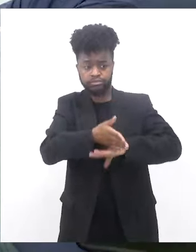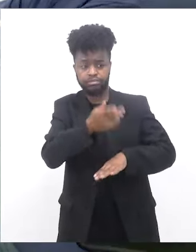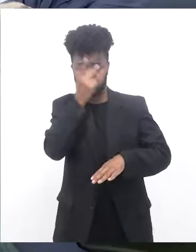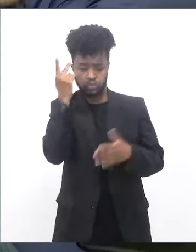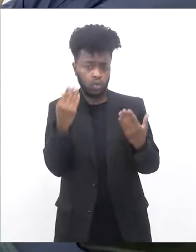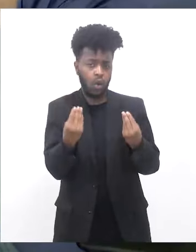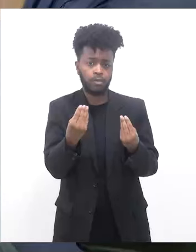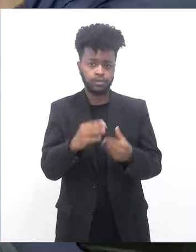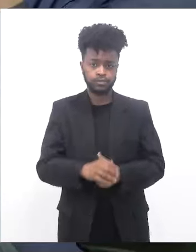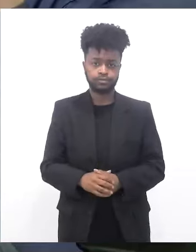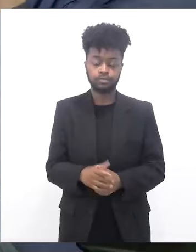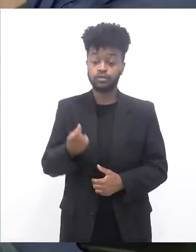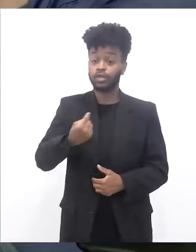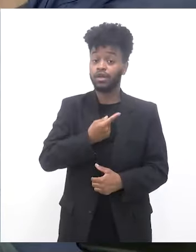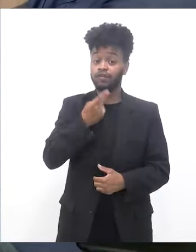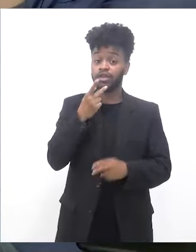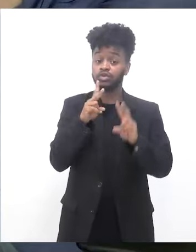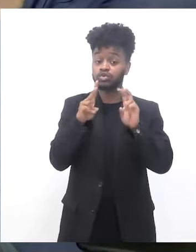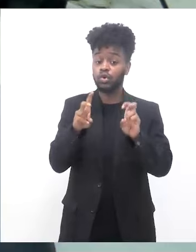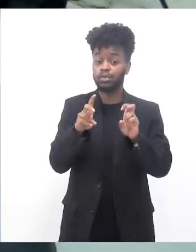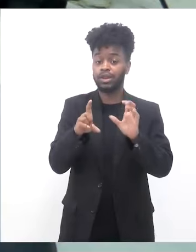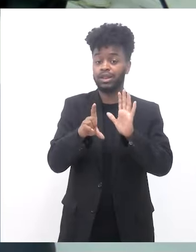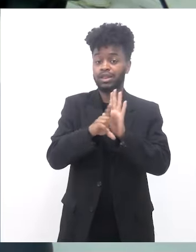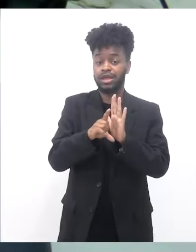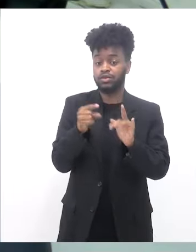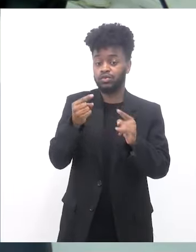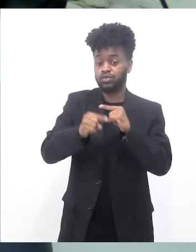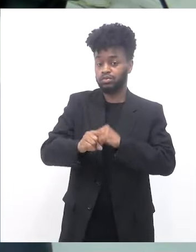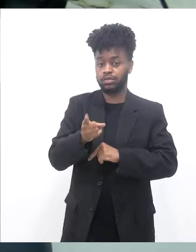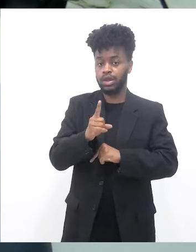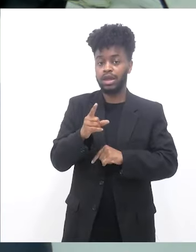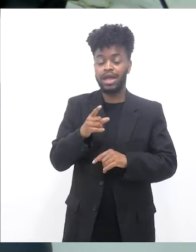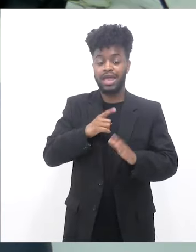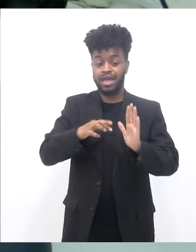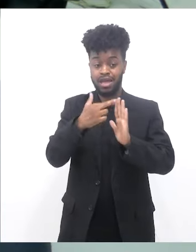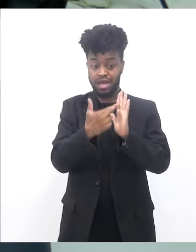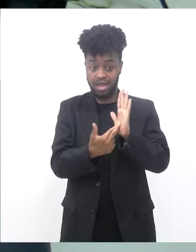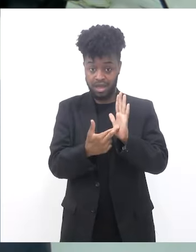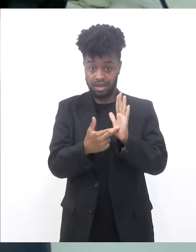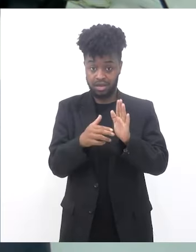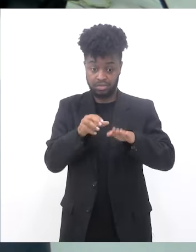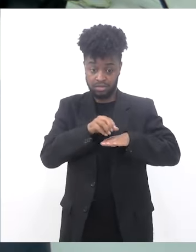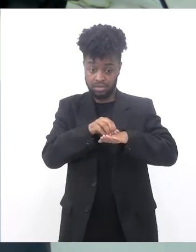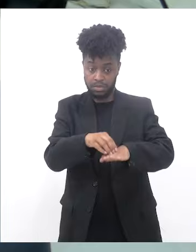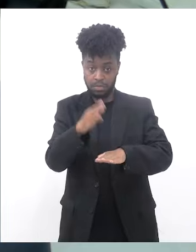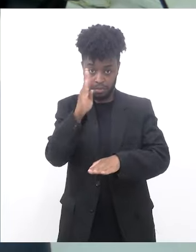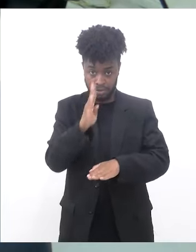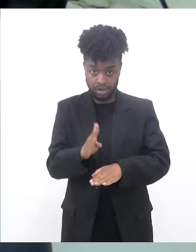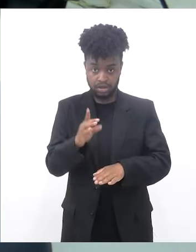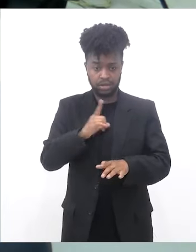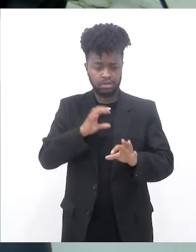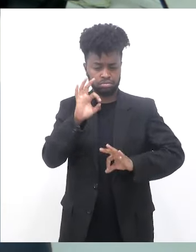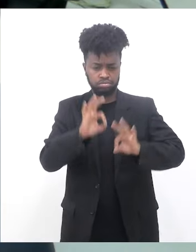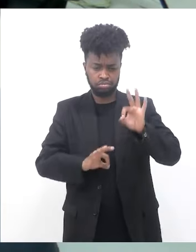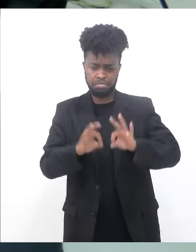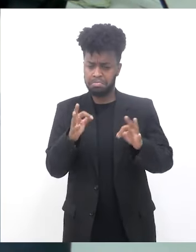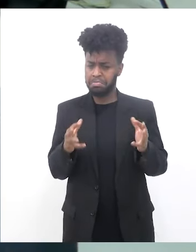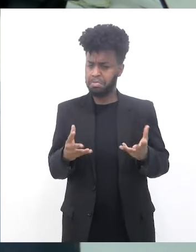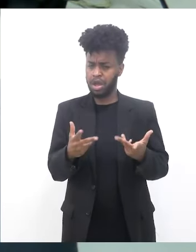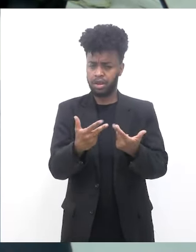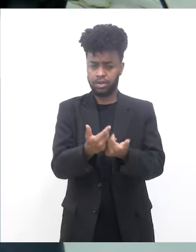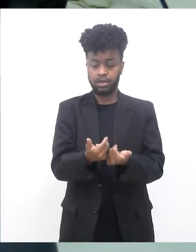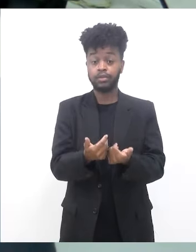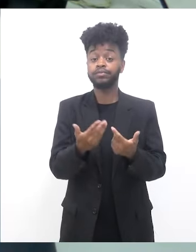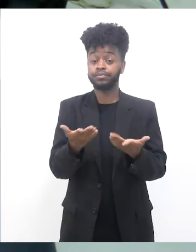charuto. Nós estamos falando sobre leis que não pegam, né? O Código de Trânsito Brasileiro, quando ele foi editado, é uma coisa